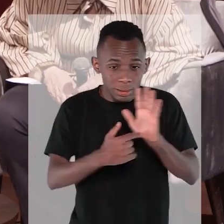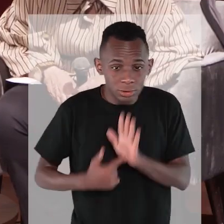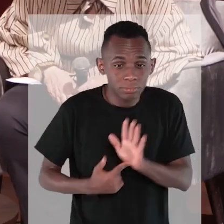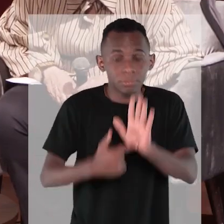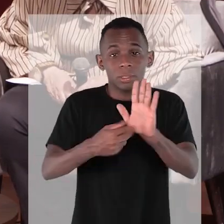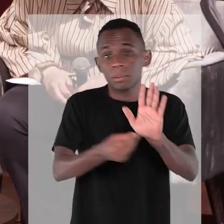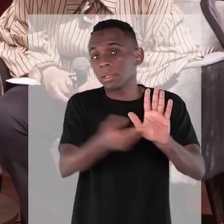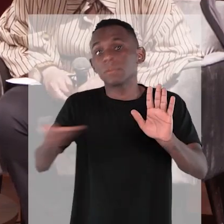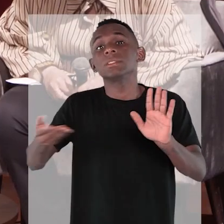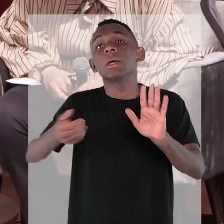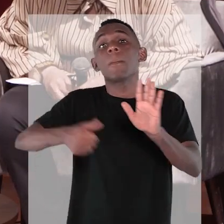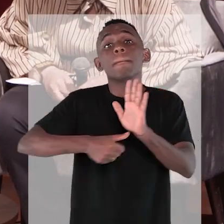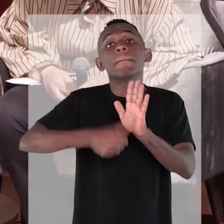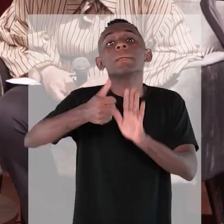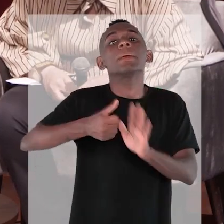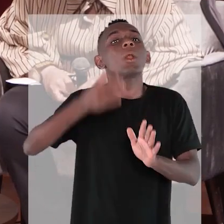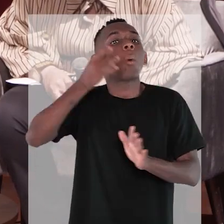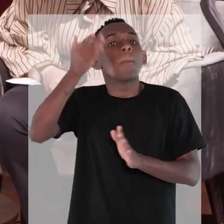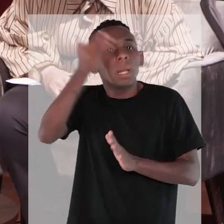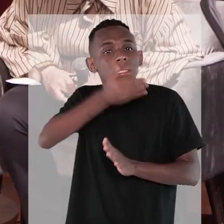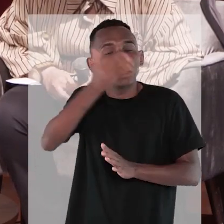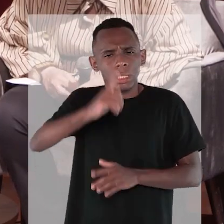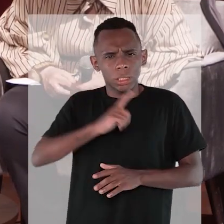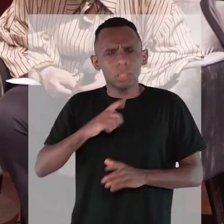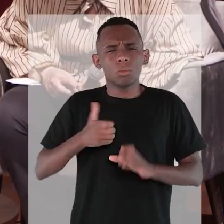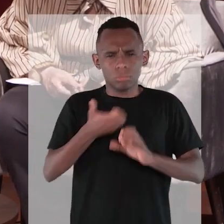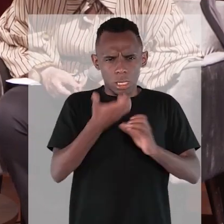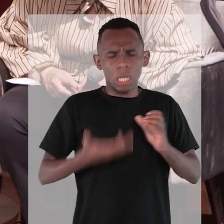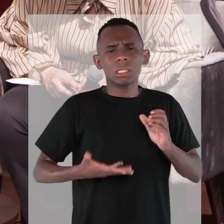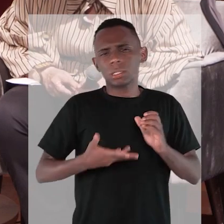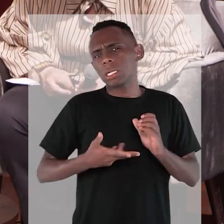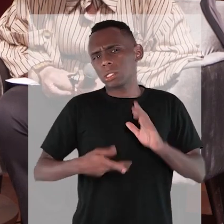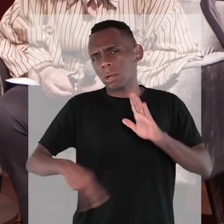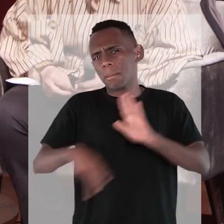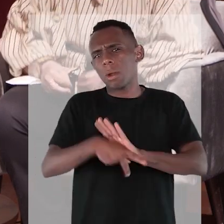presencial do livro, né, que tem uma peculiaridade que